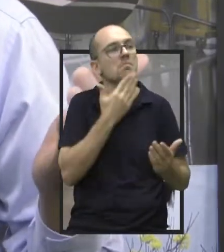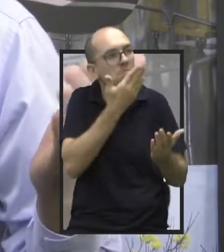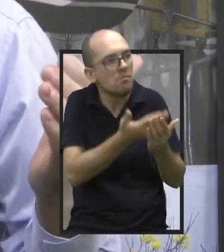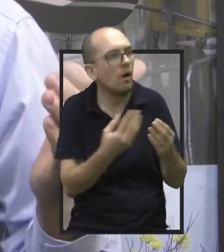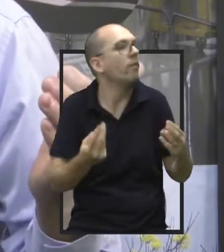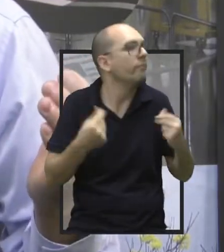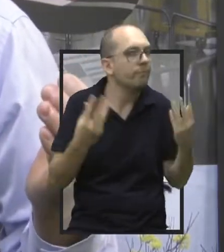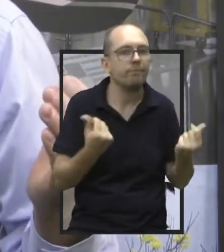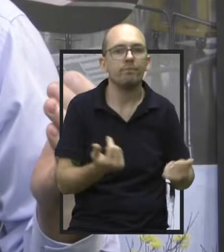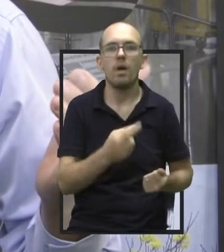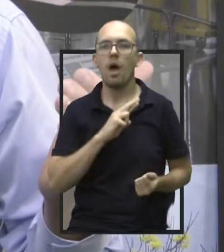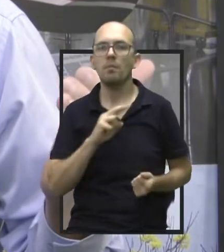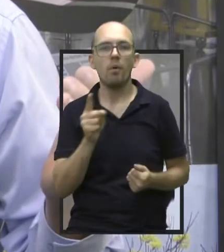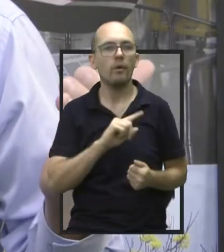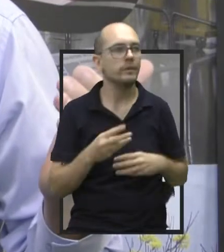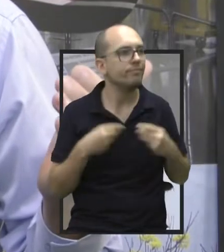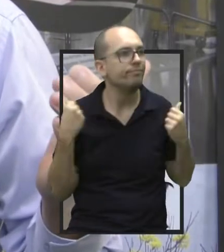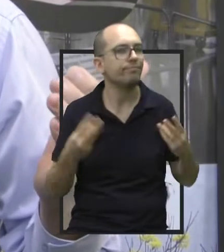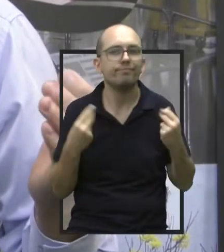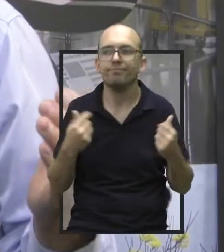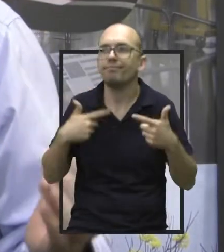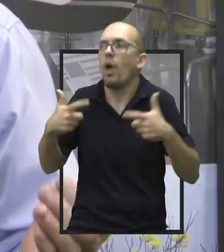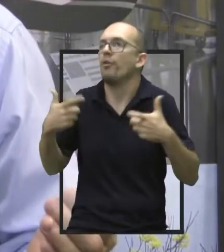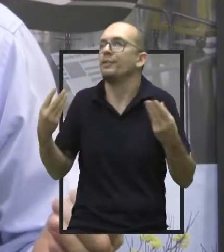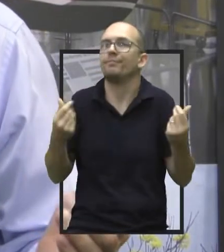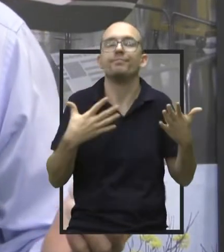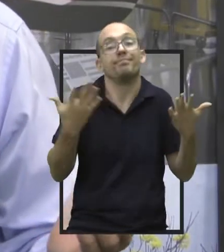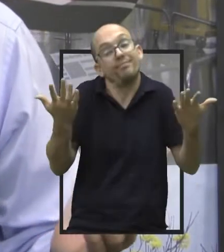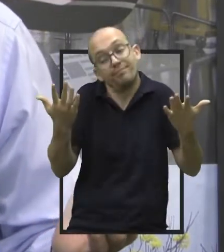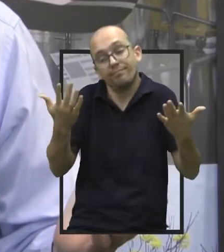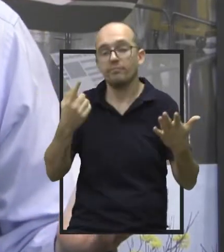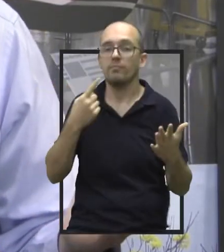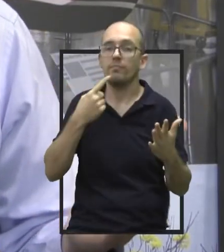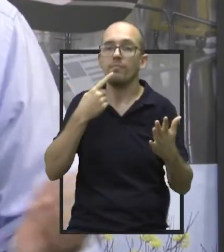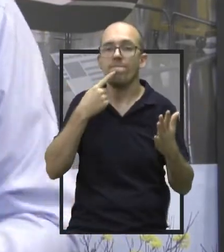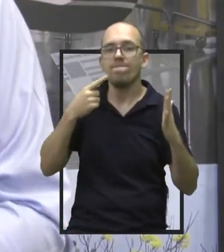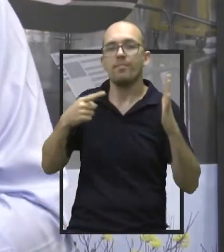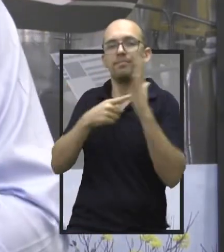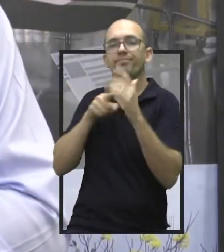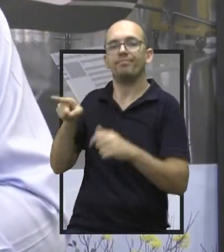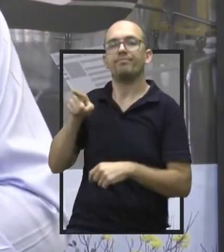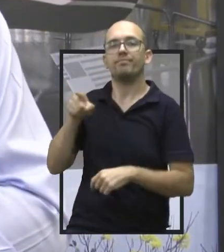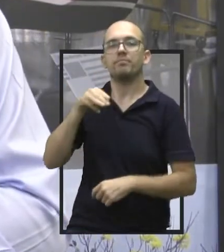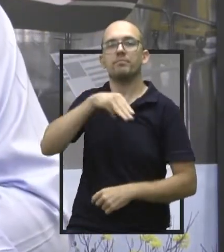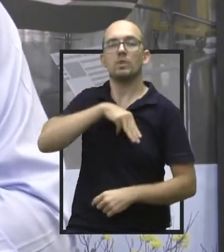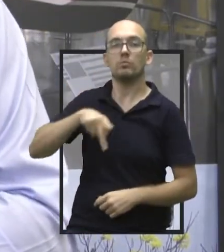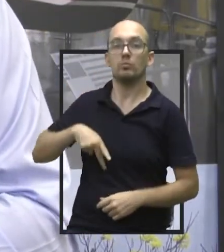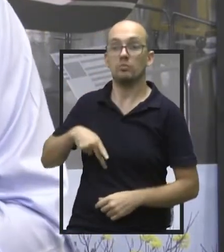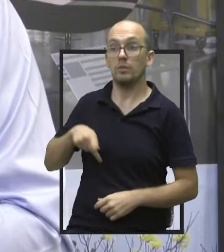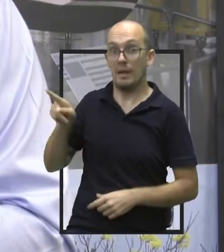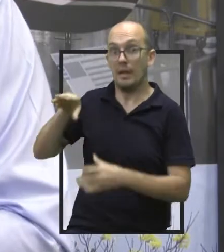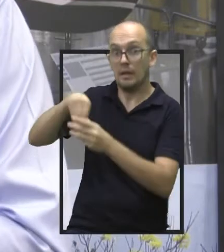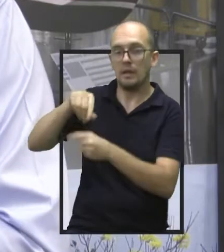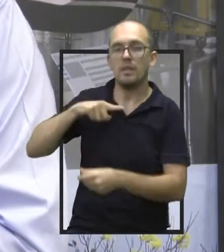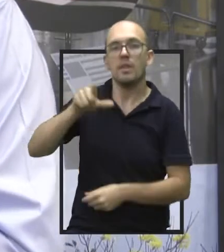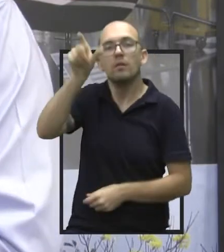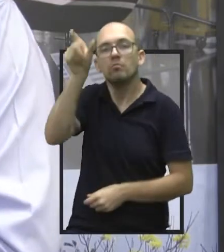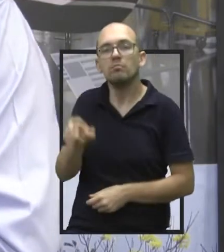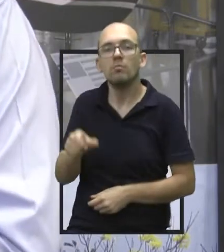a resposta e saber o que está acontecendo. Aí você leva ao Ministério Público. E a gente tem o promotor dessa